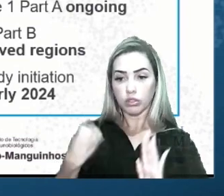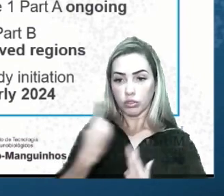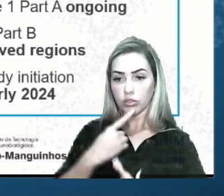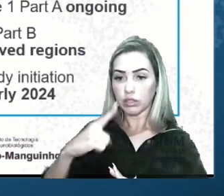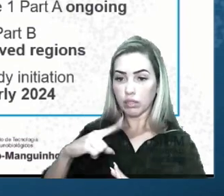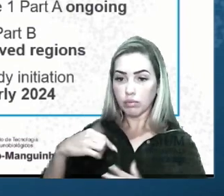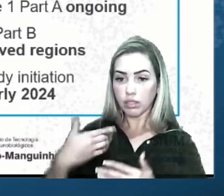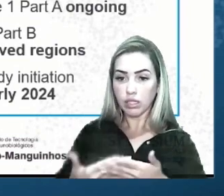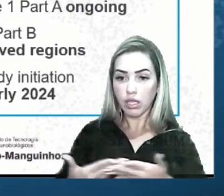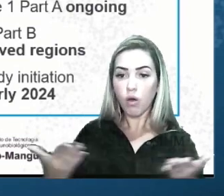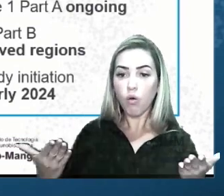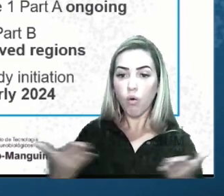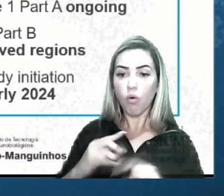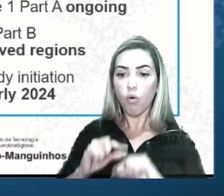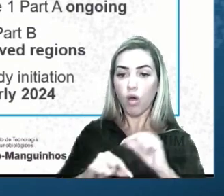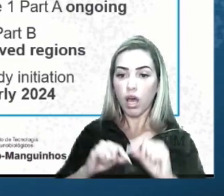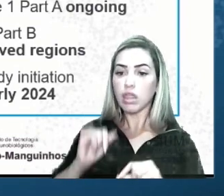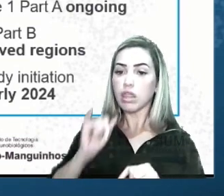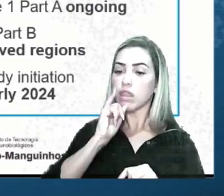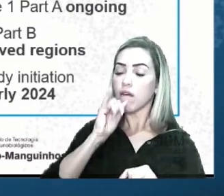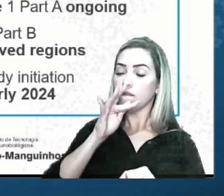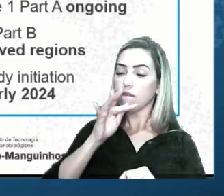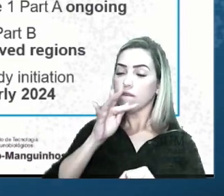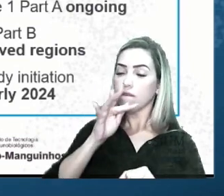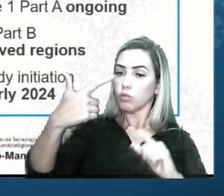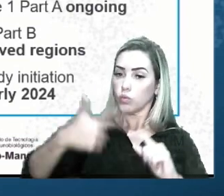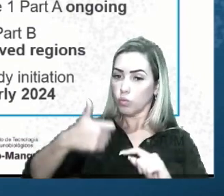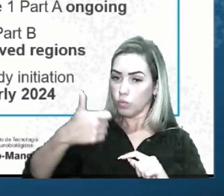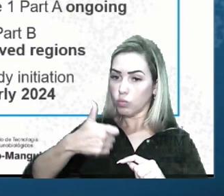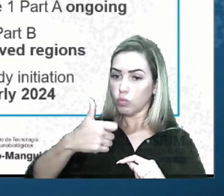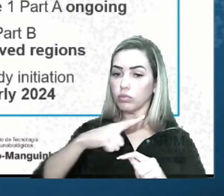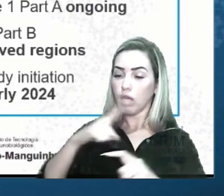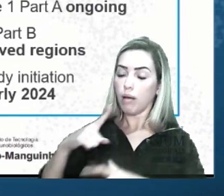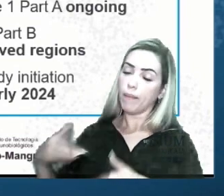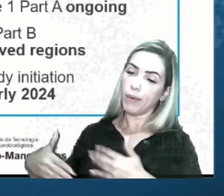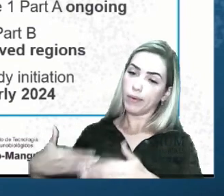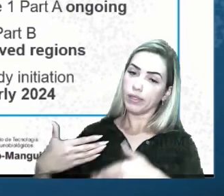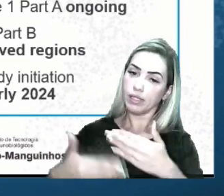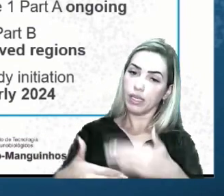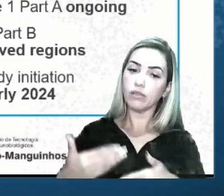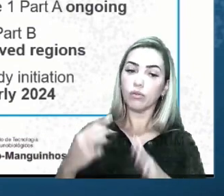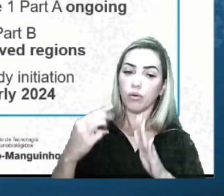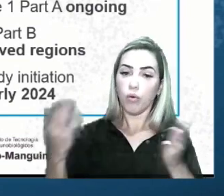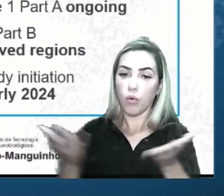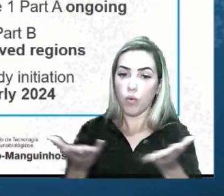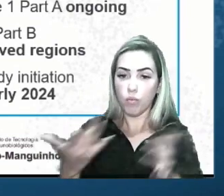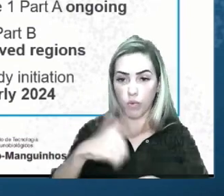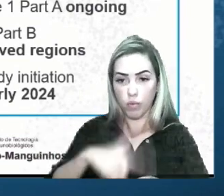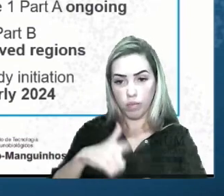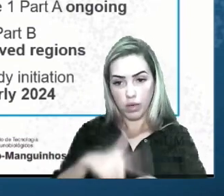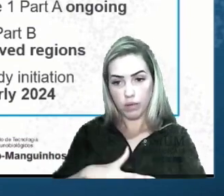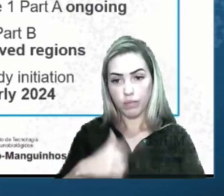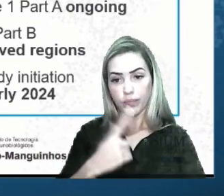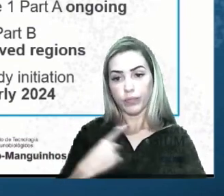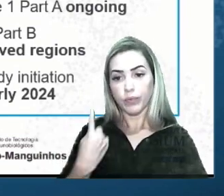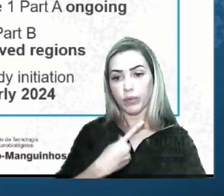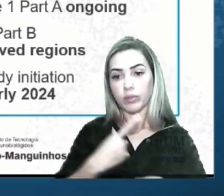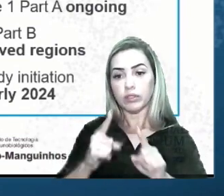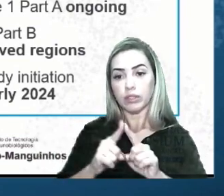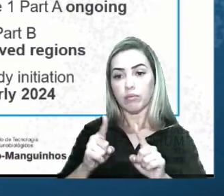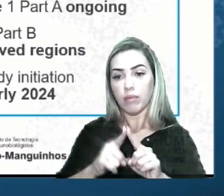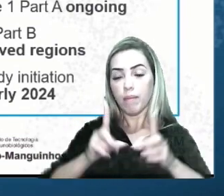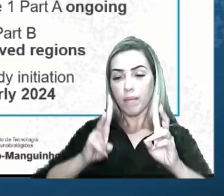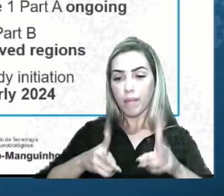ainda testes de fase 1 que estão em processo no momento atual, e nós, além disso, além